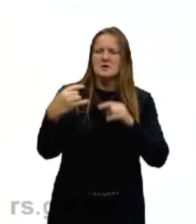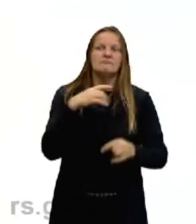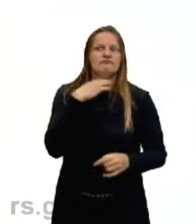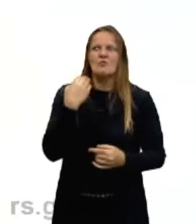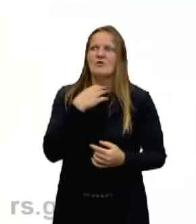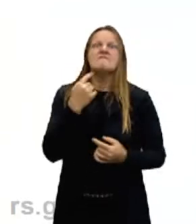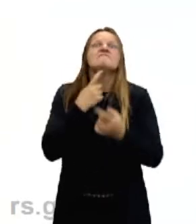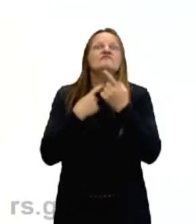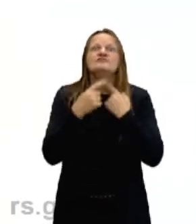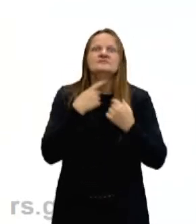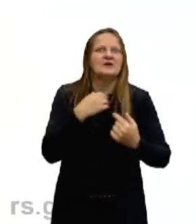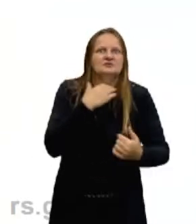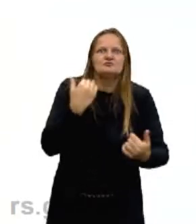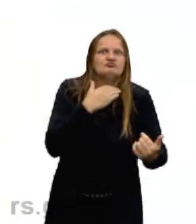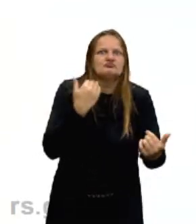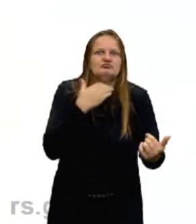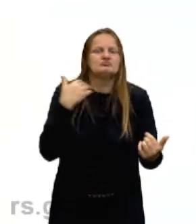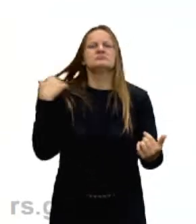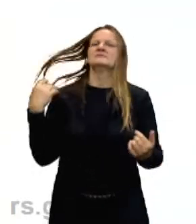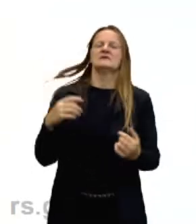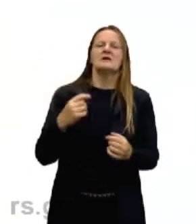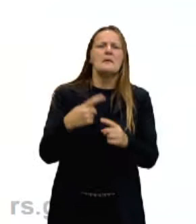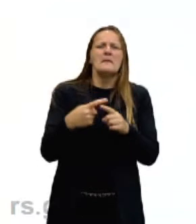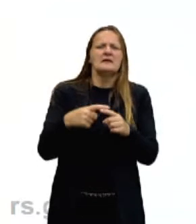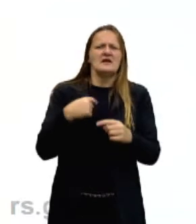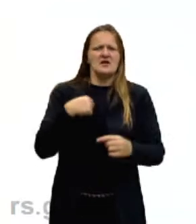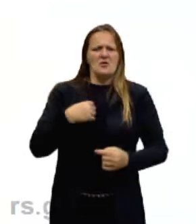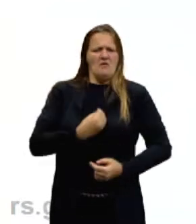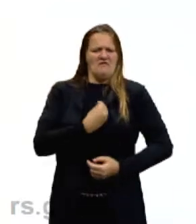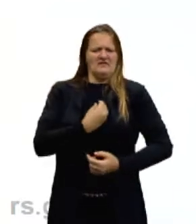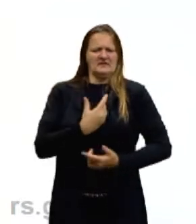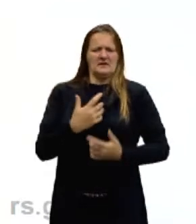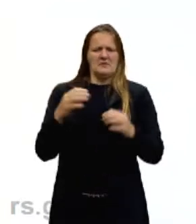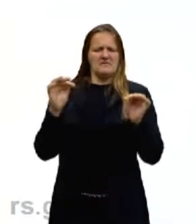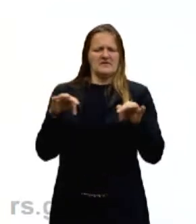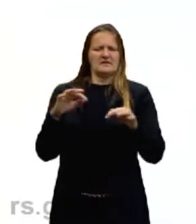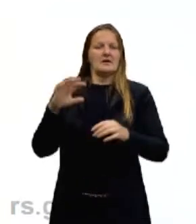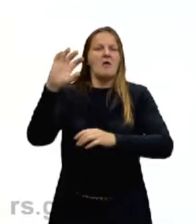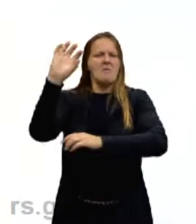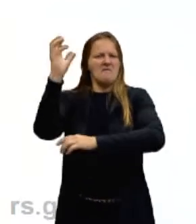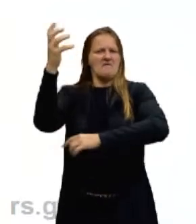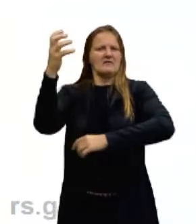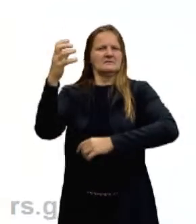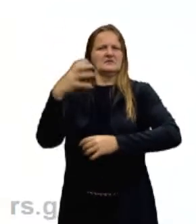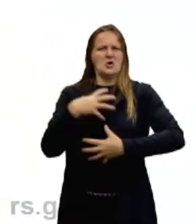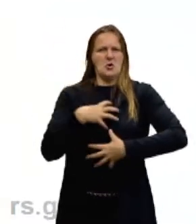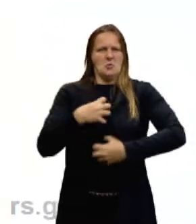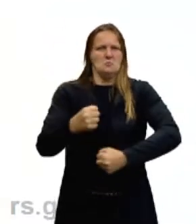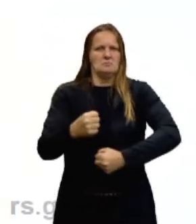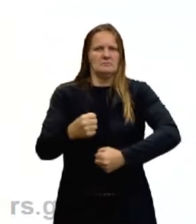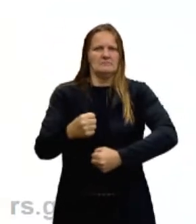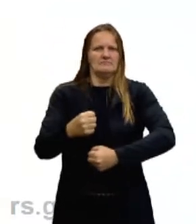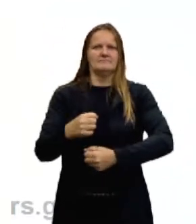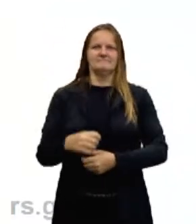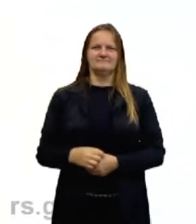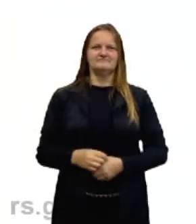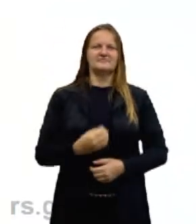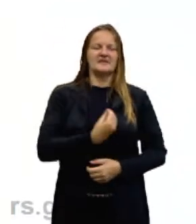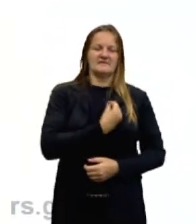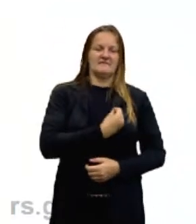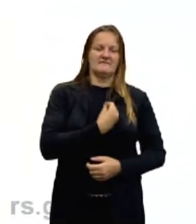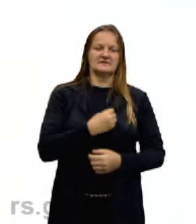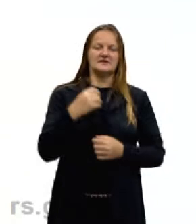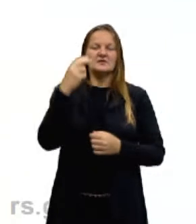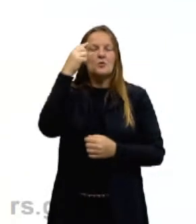que vai ser na verdade a solução para todos esses problemas e os problemas da vida eu